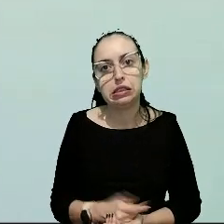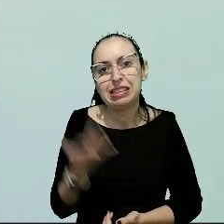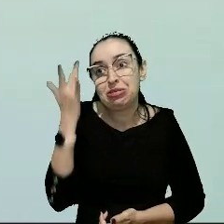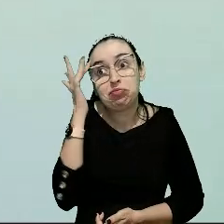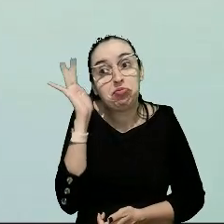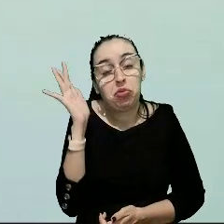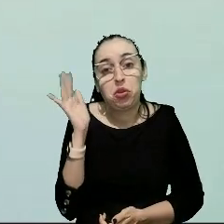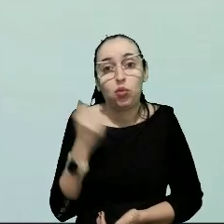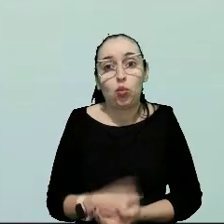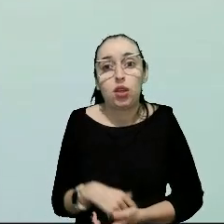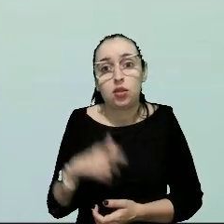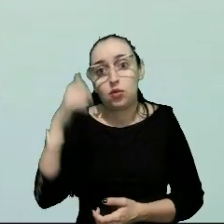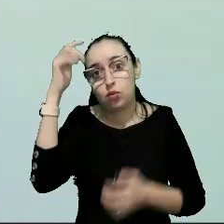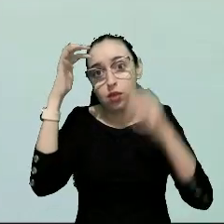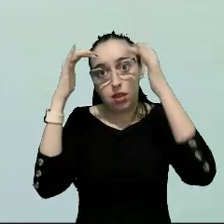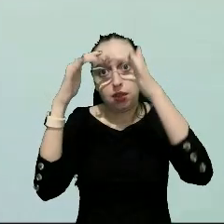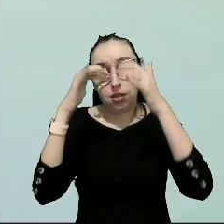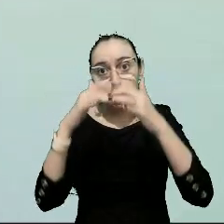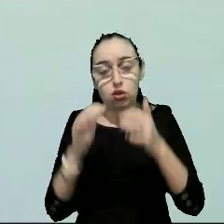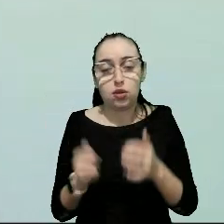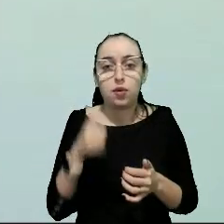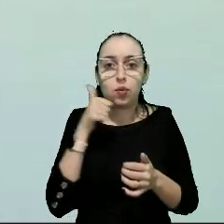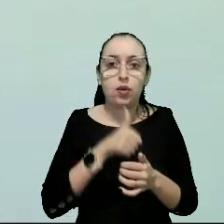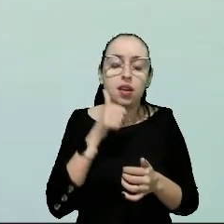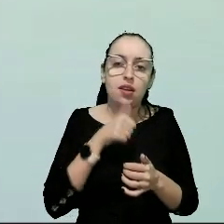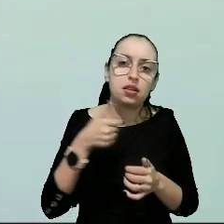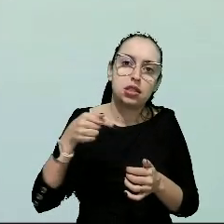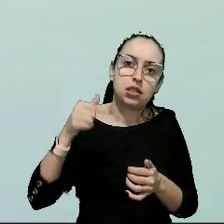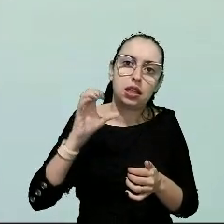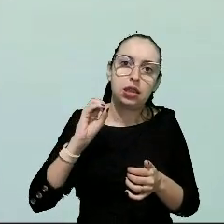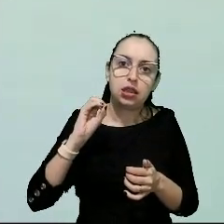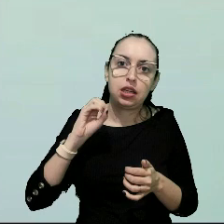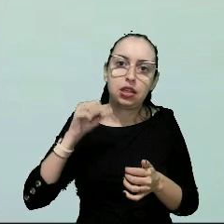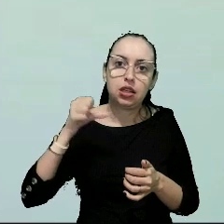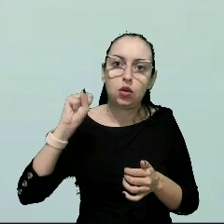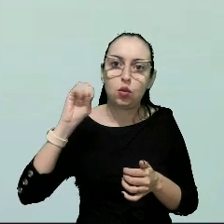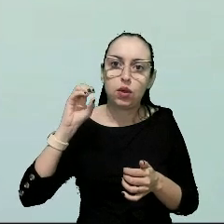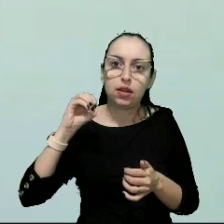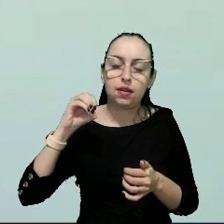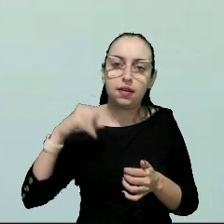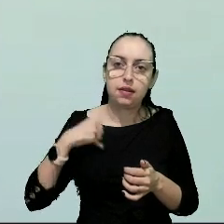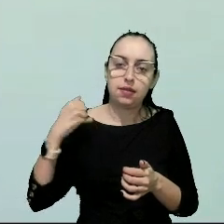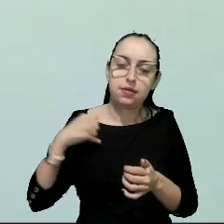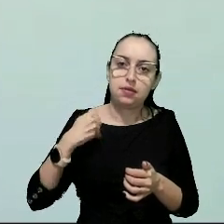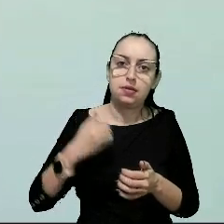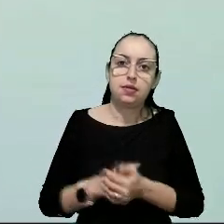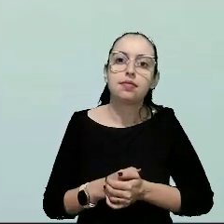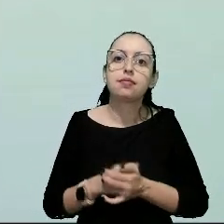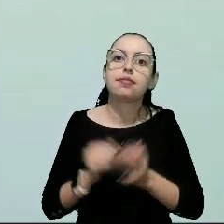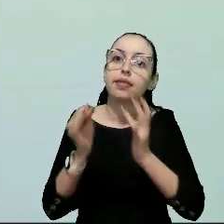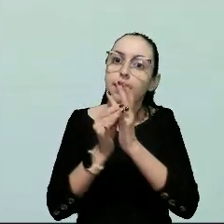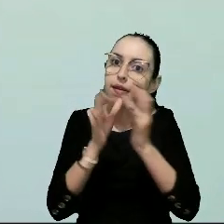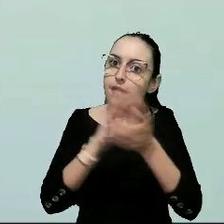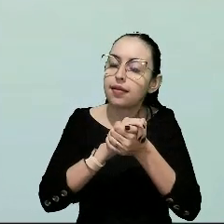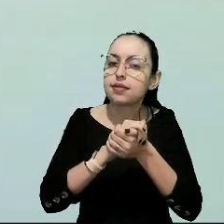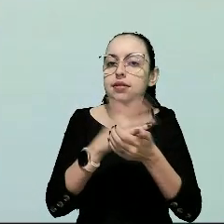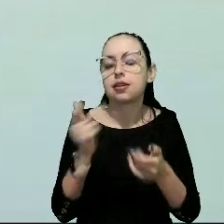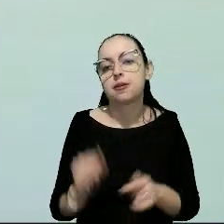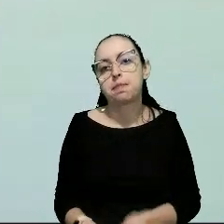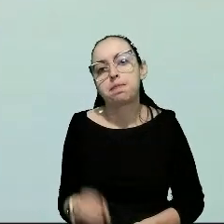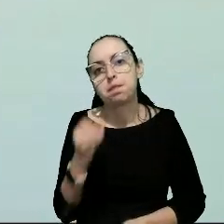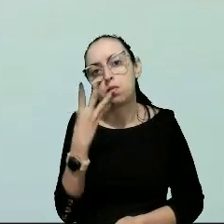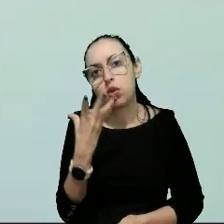É inconcebível isso na cabeça de uma mulher de 70, 80, que está